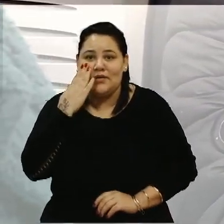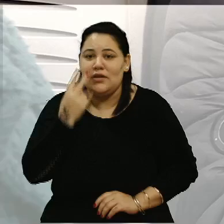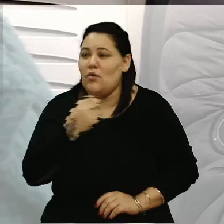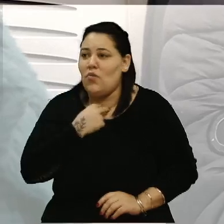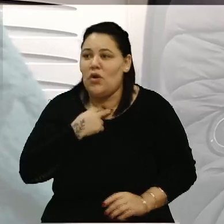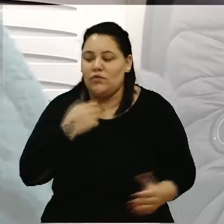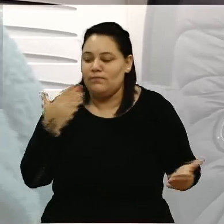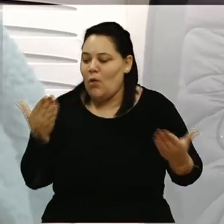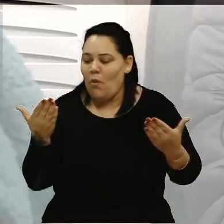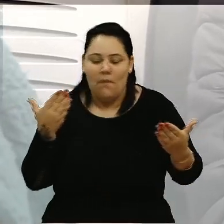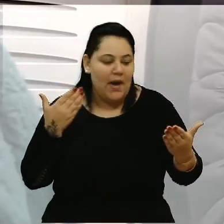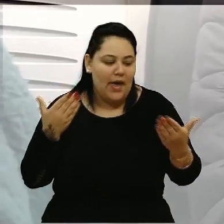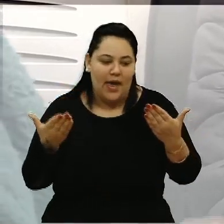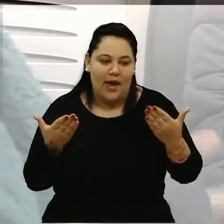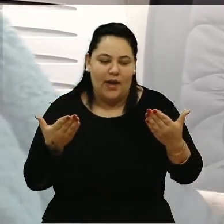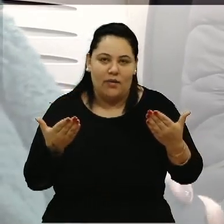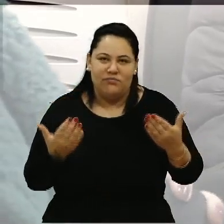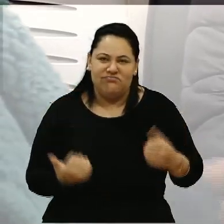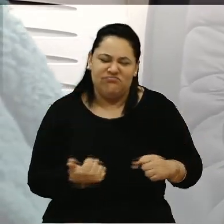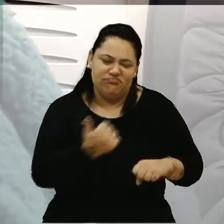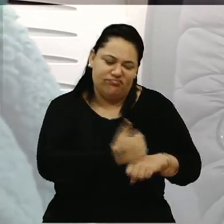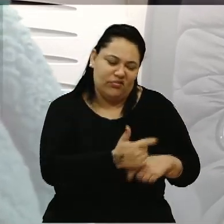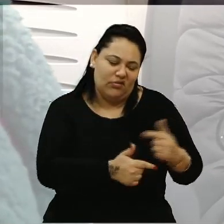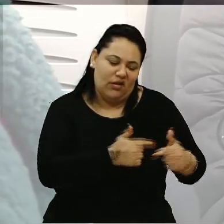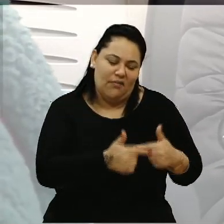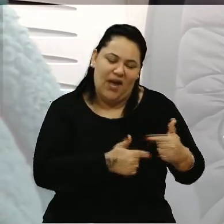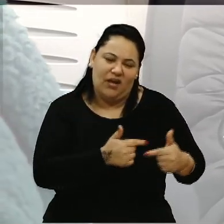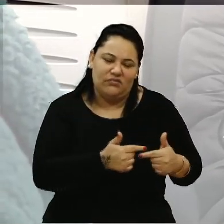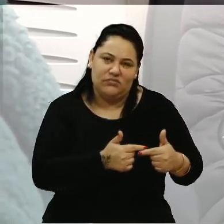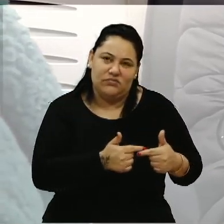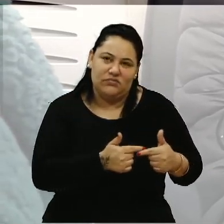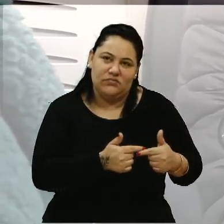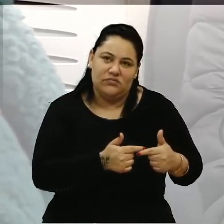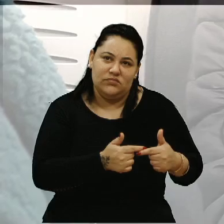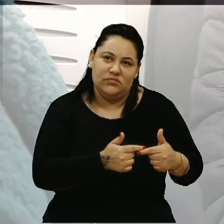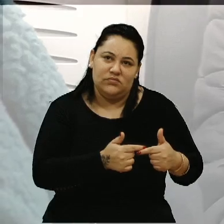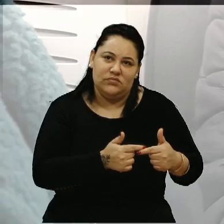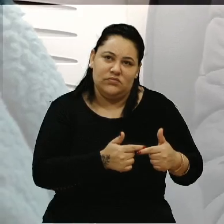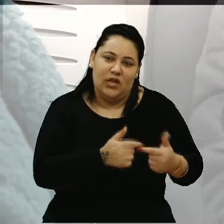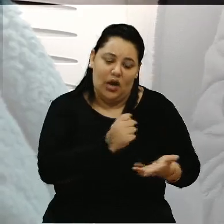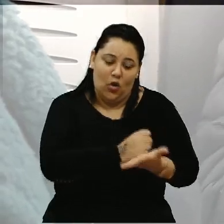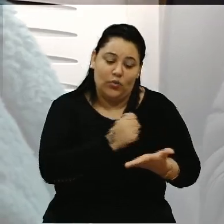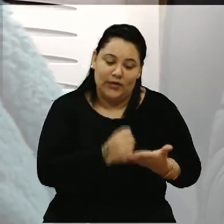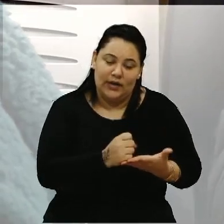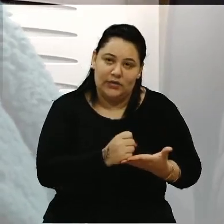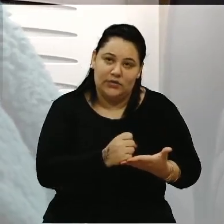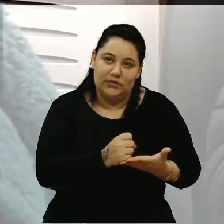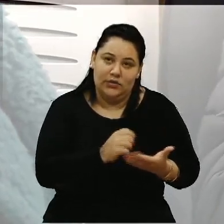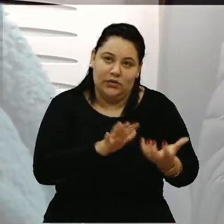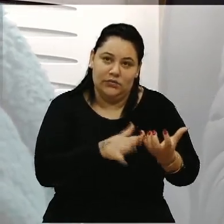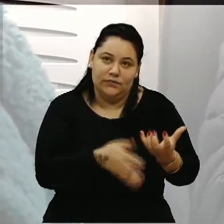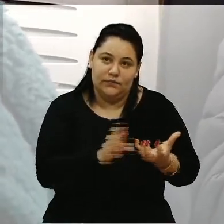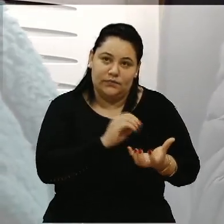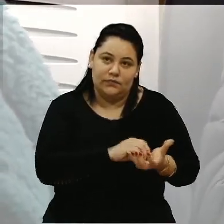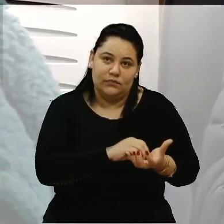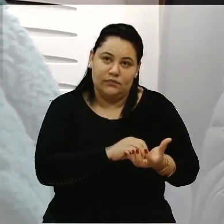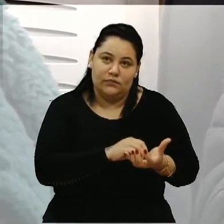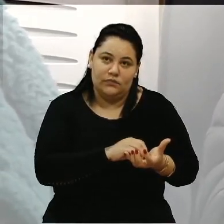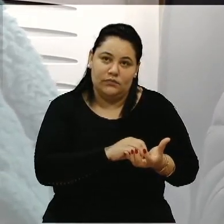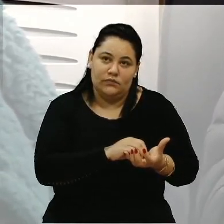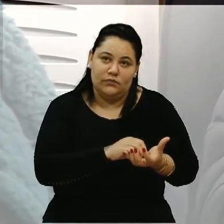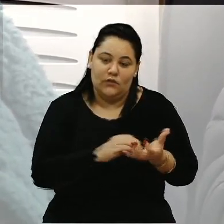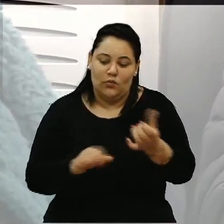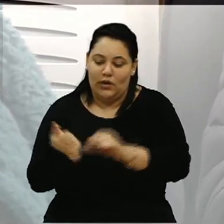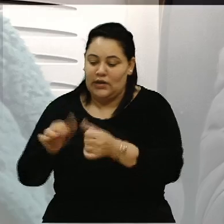comparar um tapa-buraco, que a obra contrata a Codeca, um tapa-buraco com a qualidade de uma